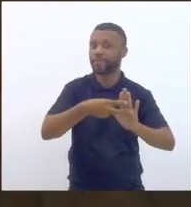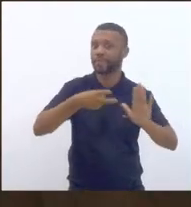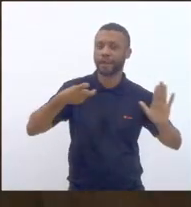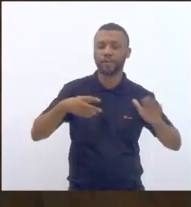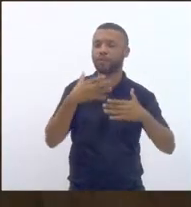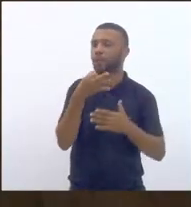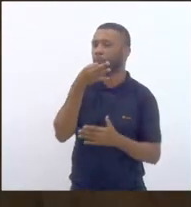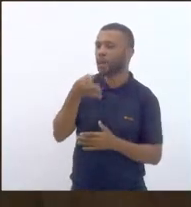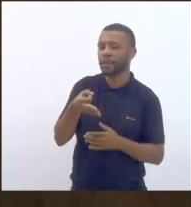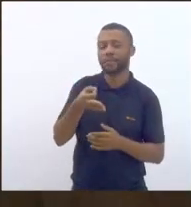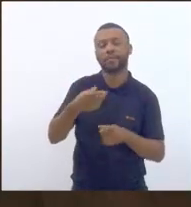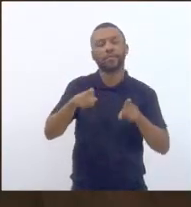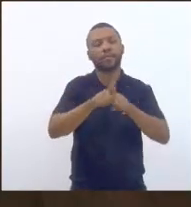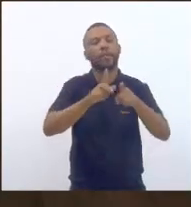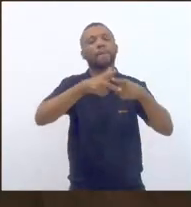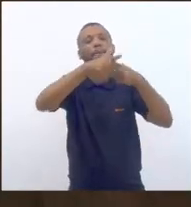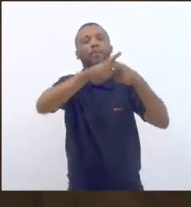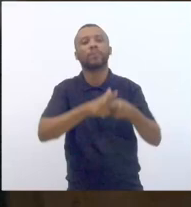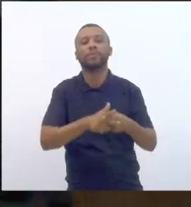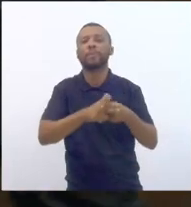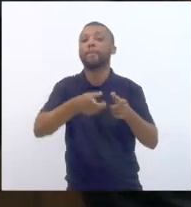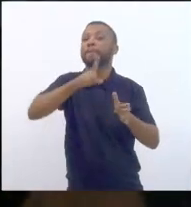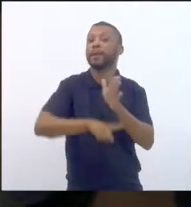Pela manutenção, salvo os destaques.